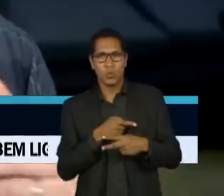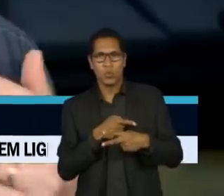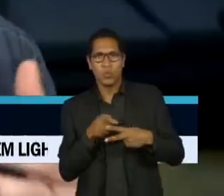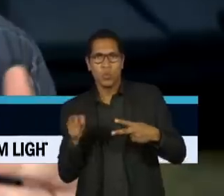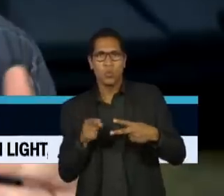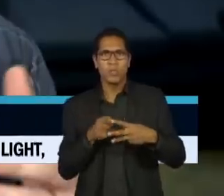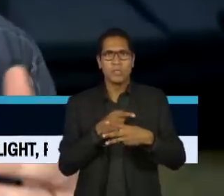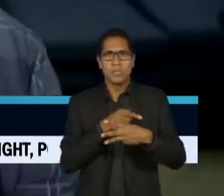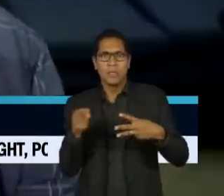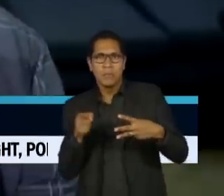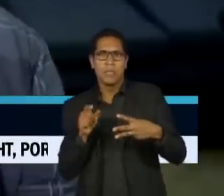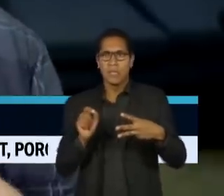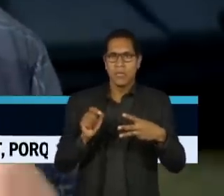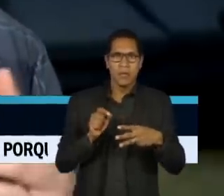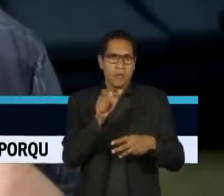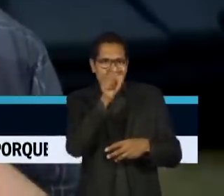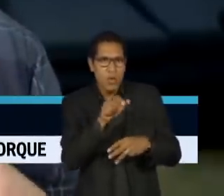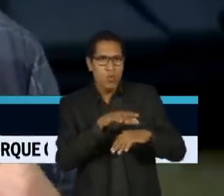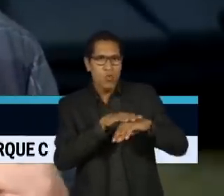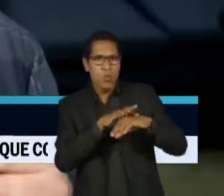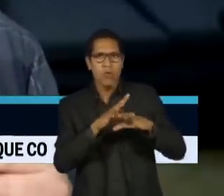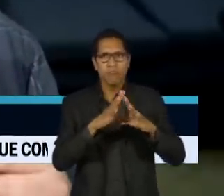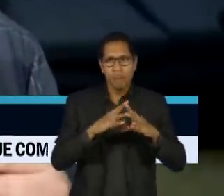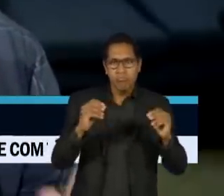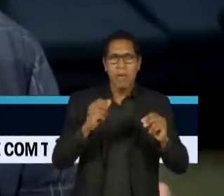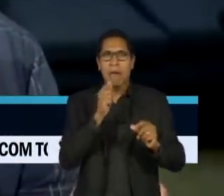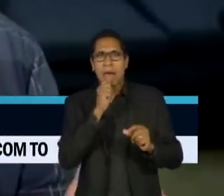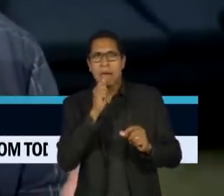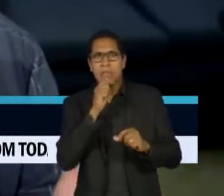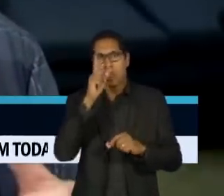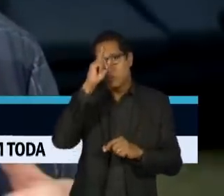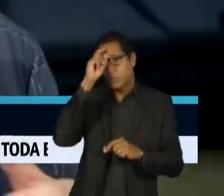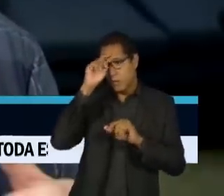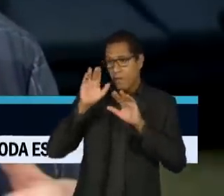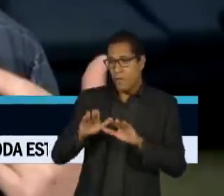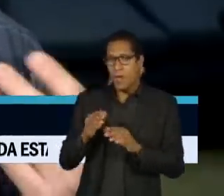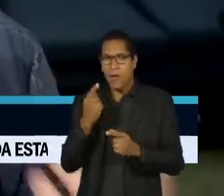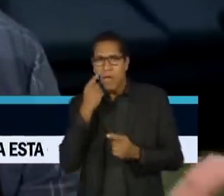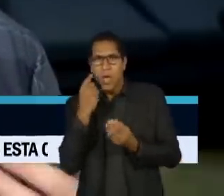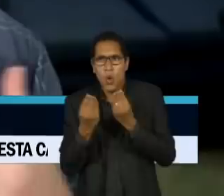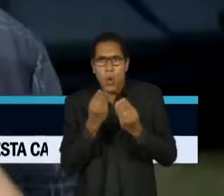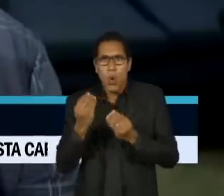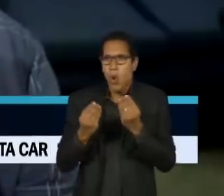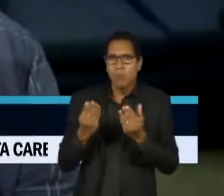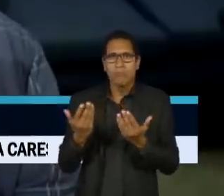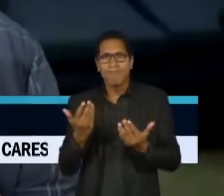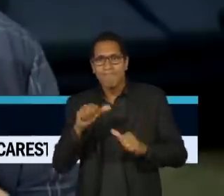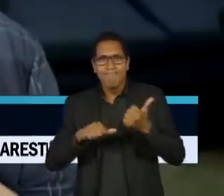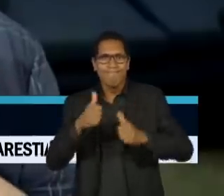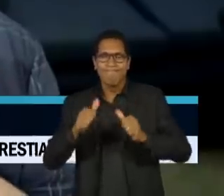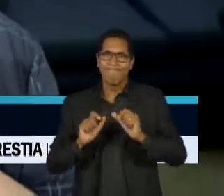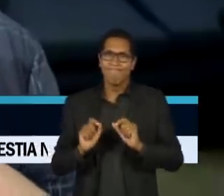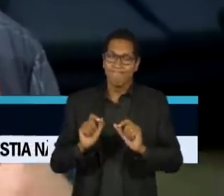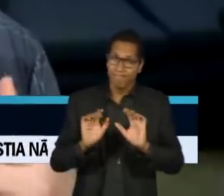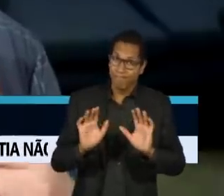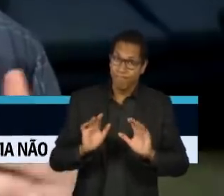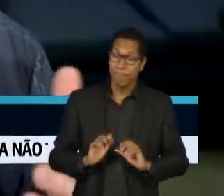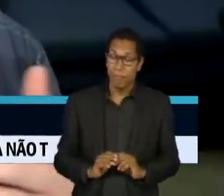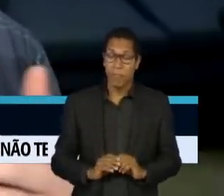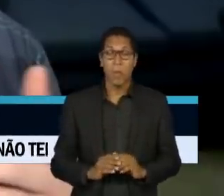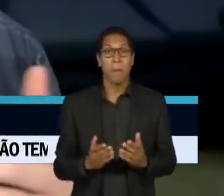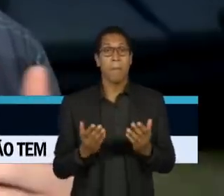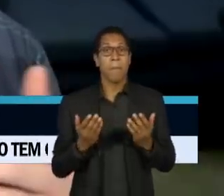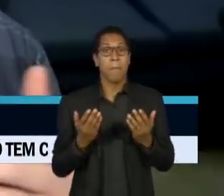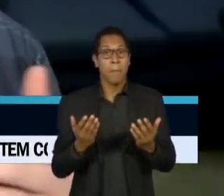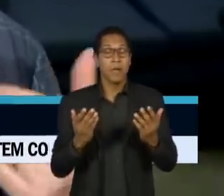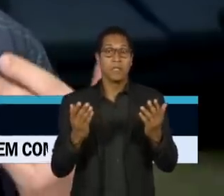doentes se curarem ou saírem do hospital para saber como estão indo. O que a gente espera, com base nas outras variantes, é que